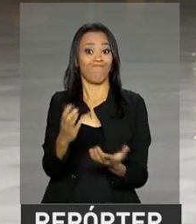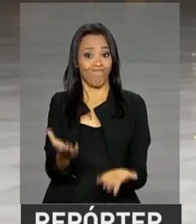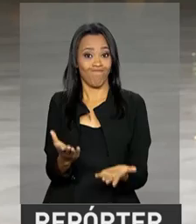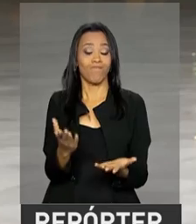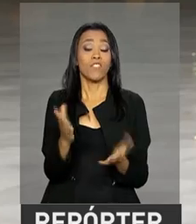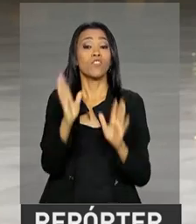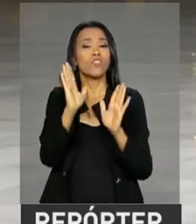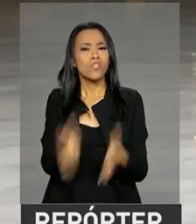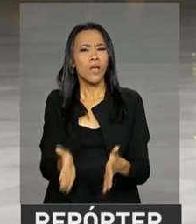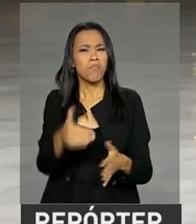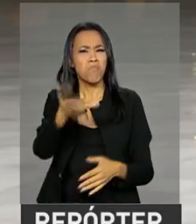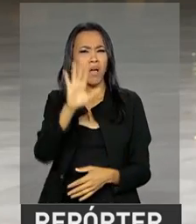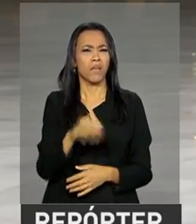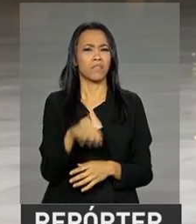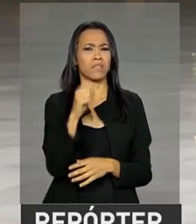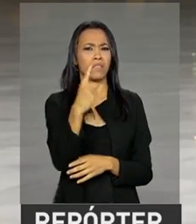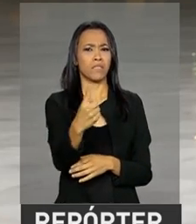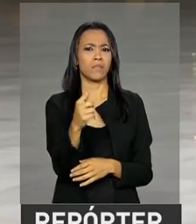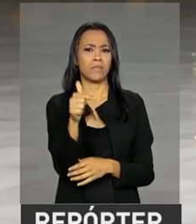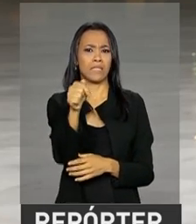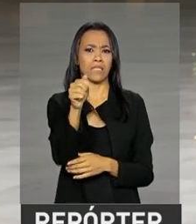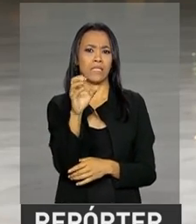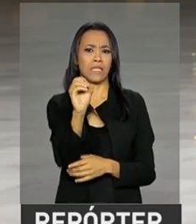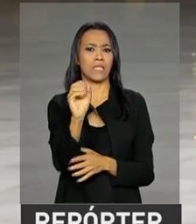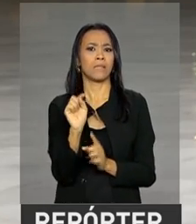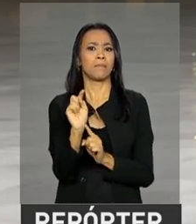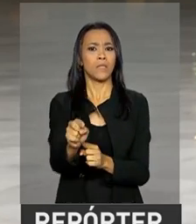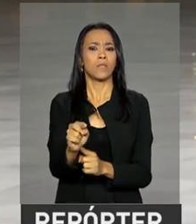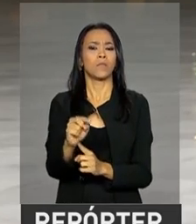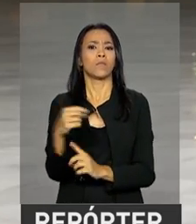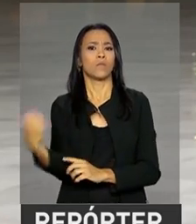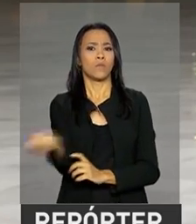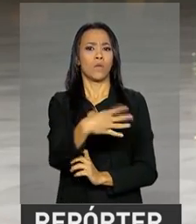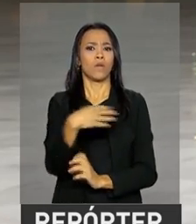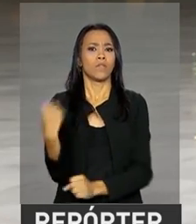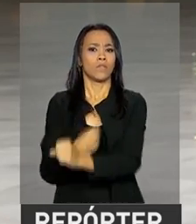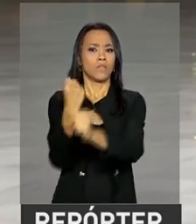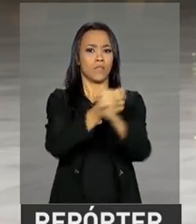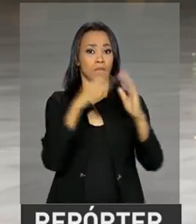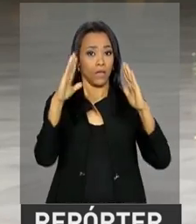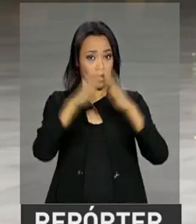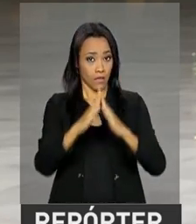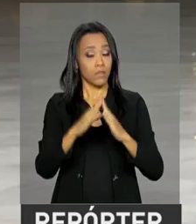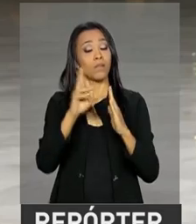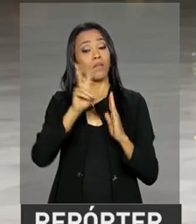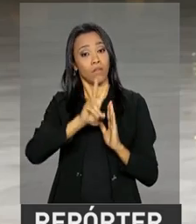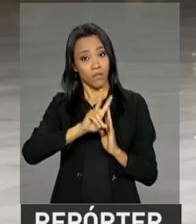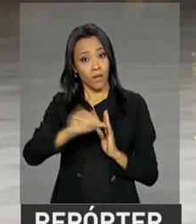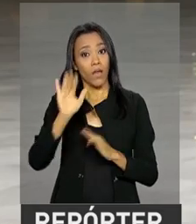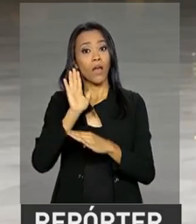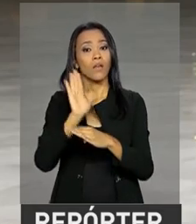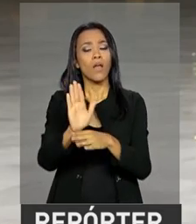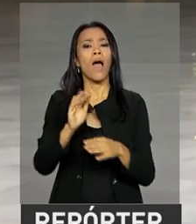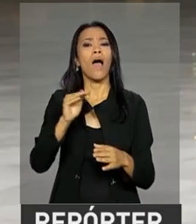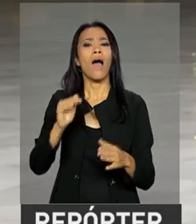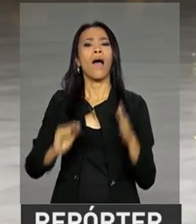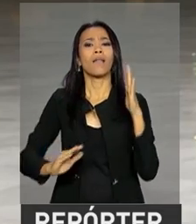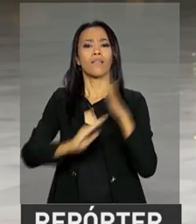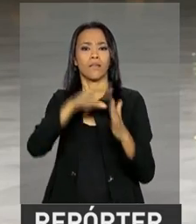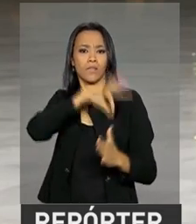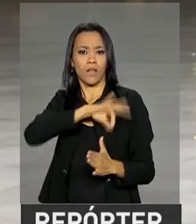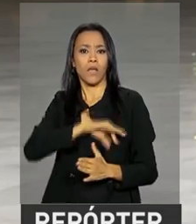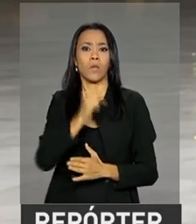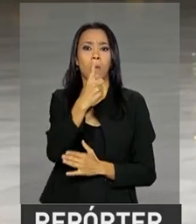estão previstas mais 170.000 novas unidades habitacionais para atender famílias com renda até